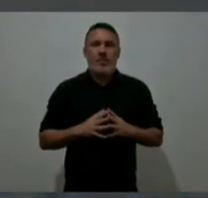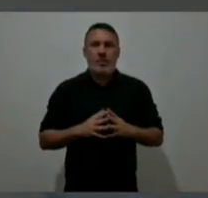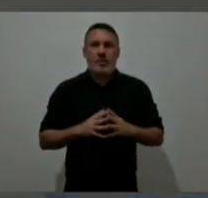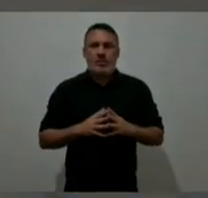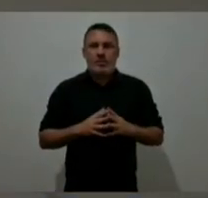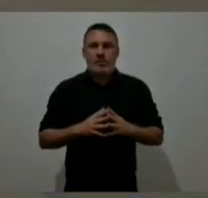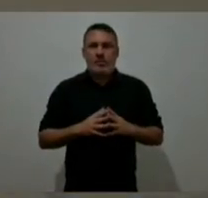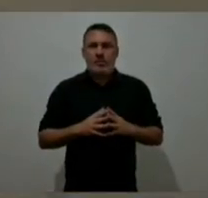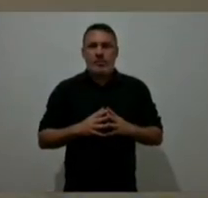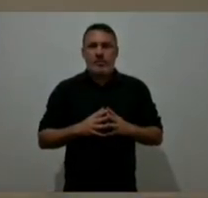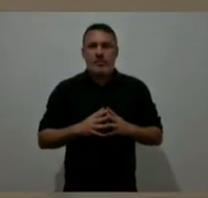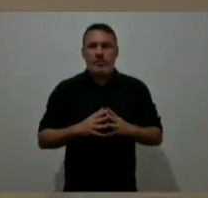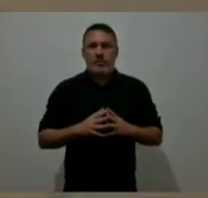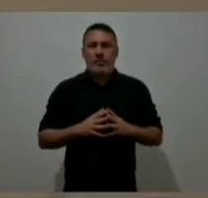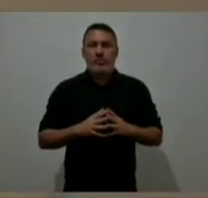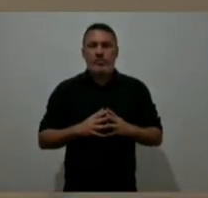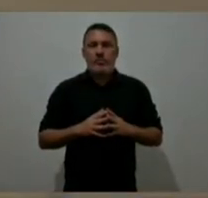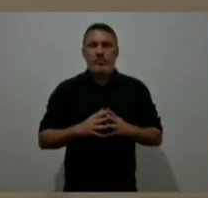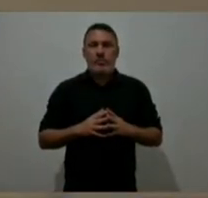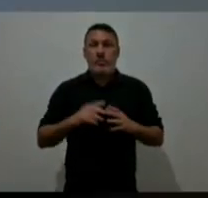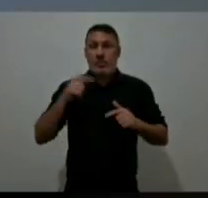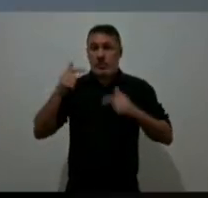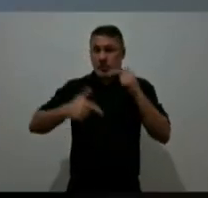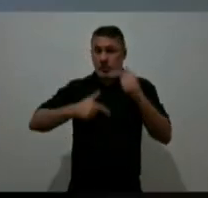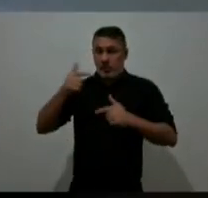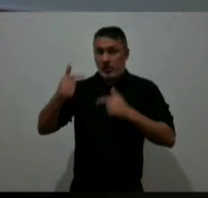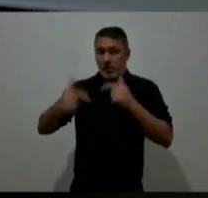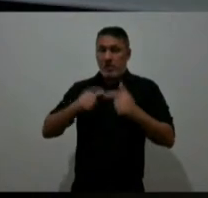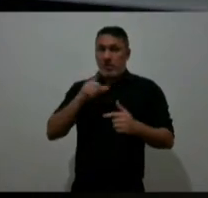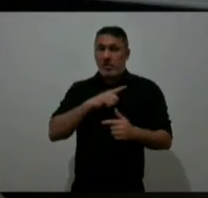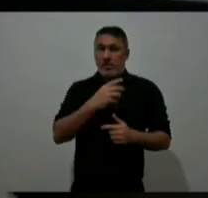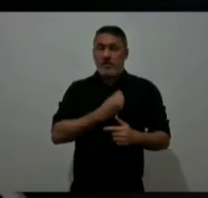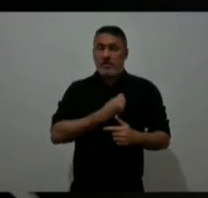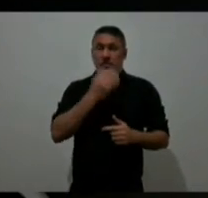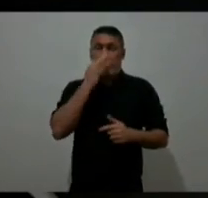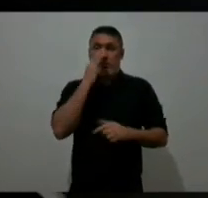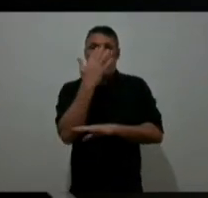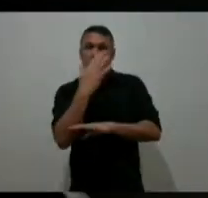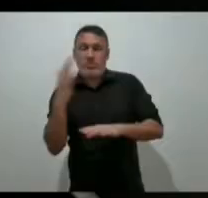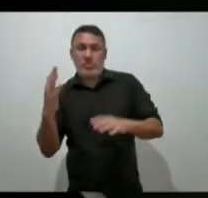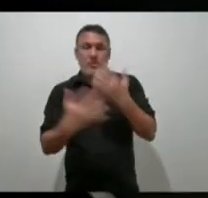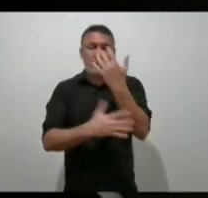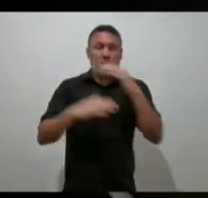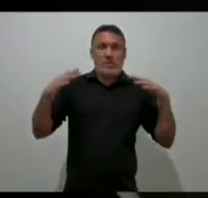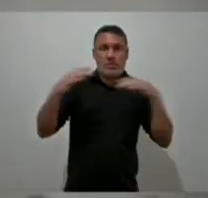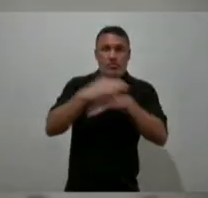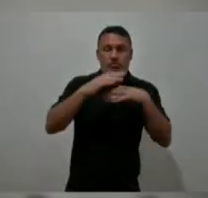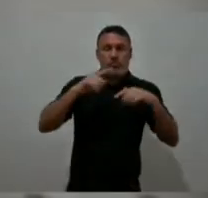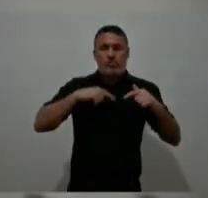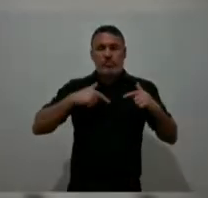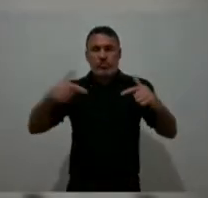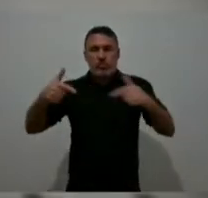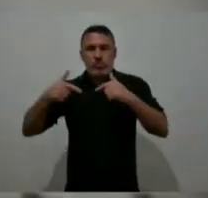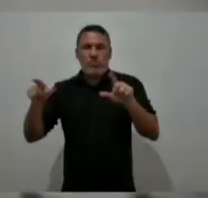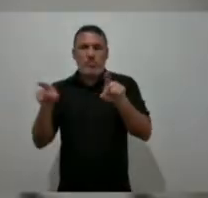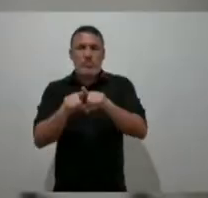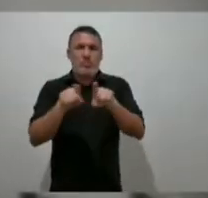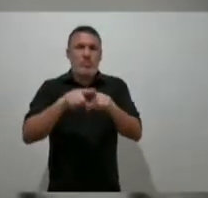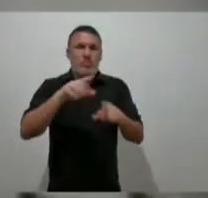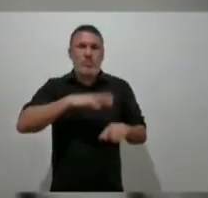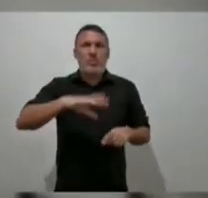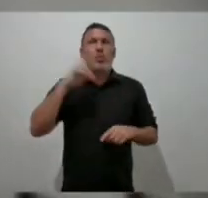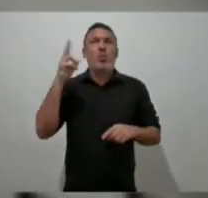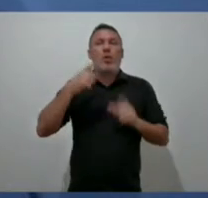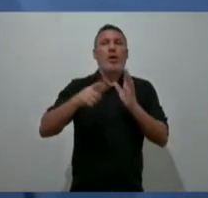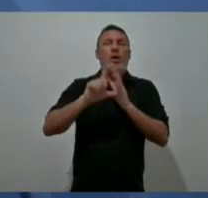Por outro lado, a vida urbana exige praticidade, agilidade e nunca foi tão valorizada a